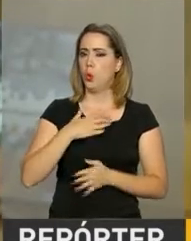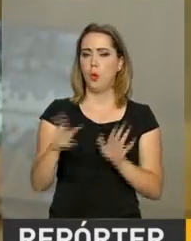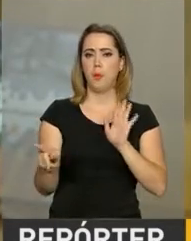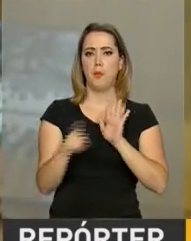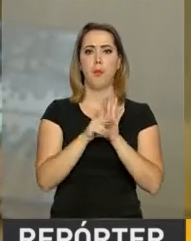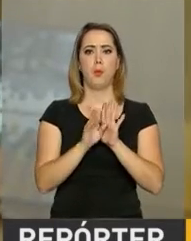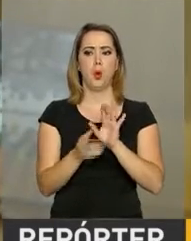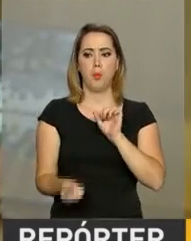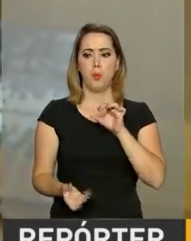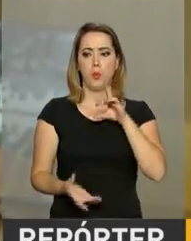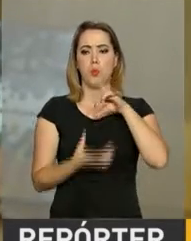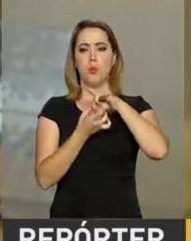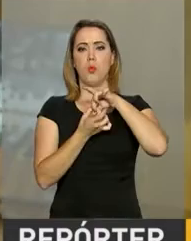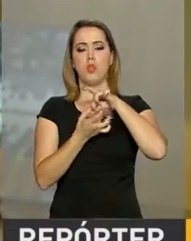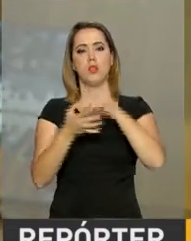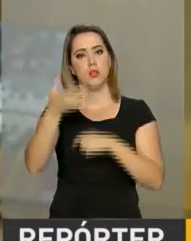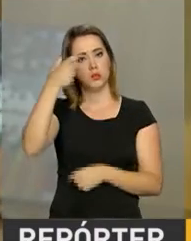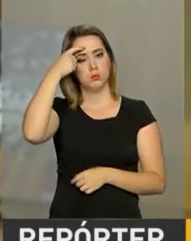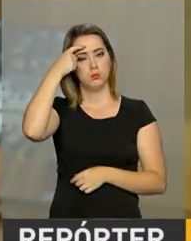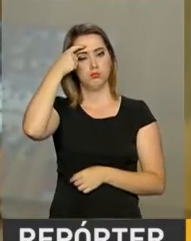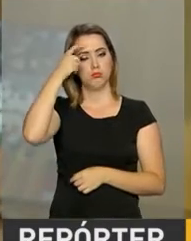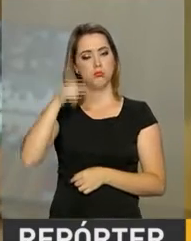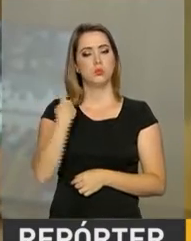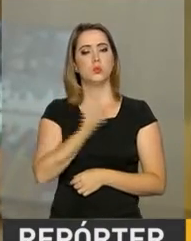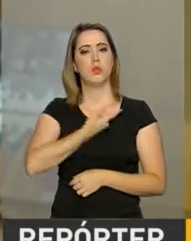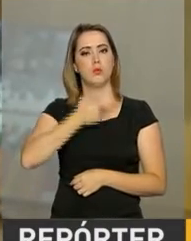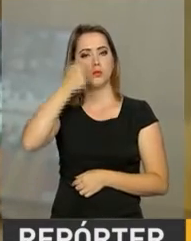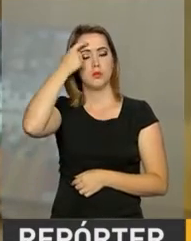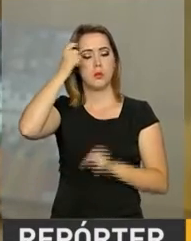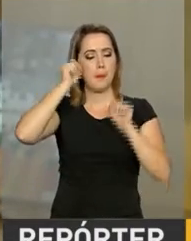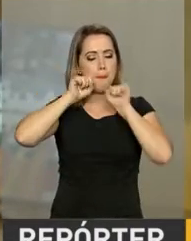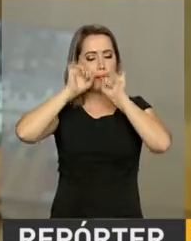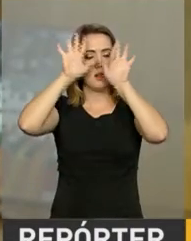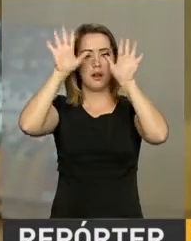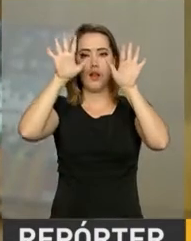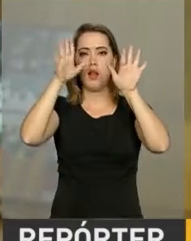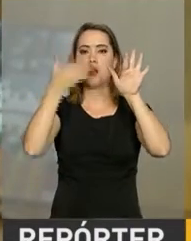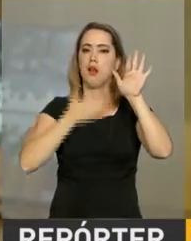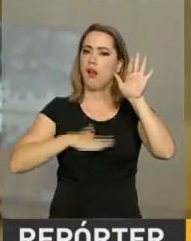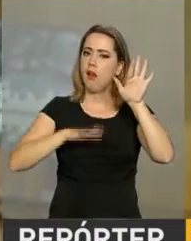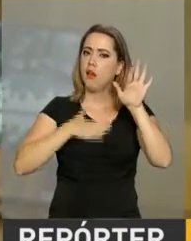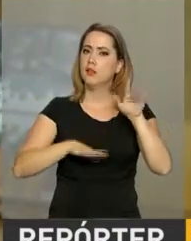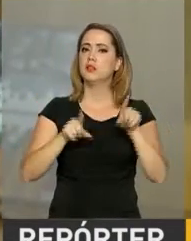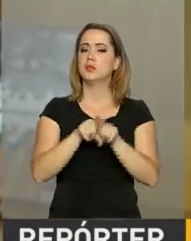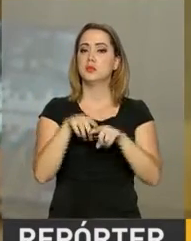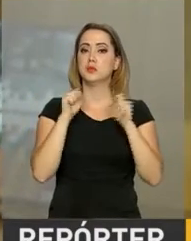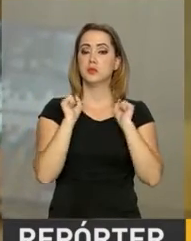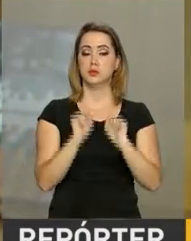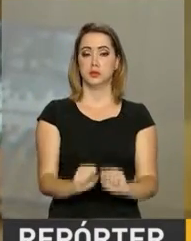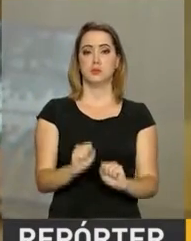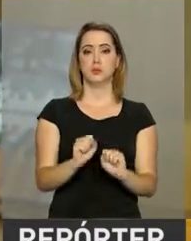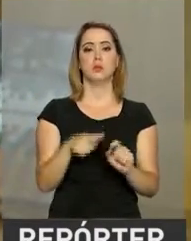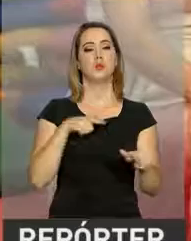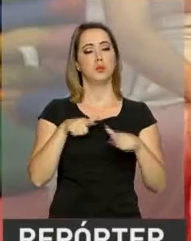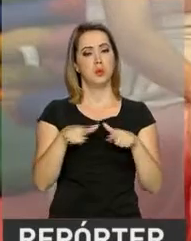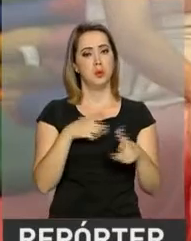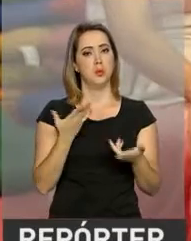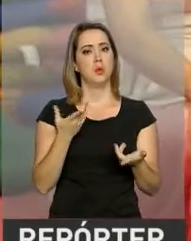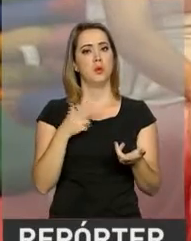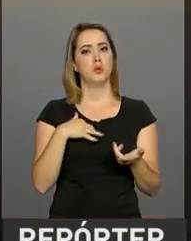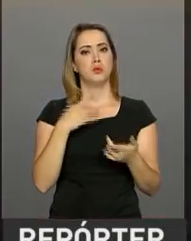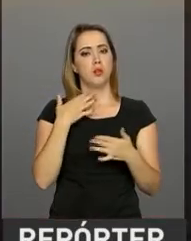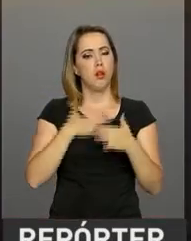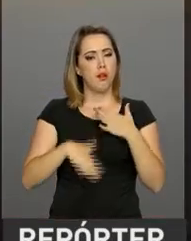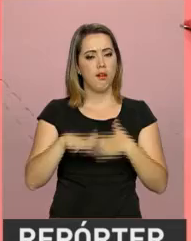as ruas mental então seja eternamente clara calma quanto à capacidade de operar de uma maneira mais